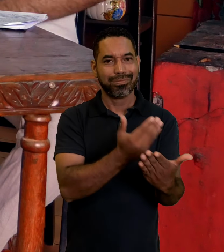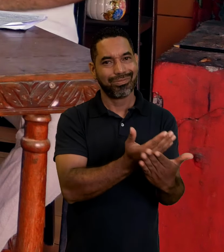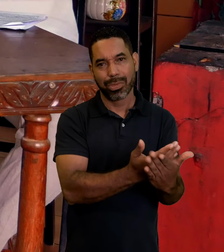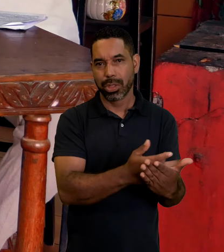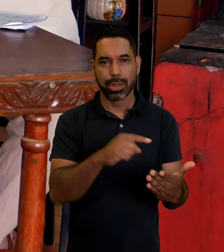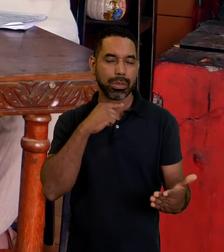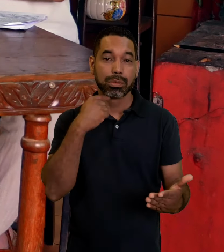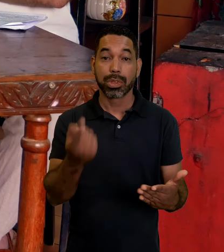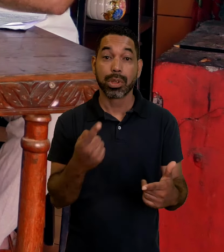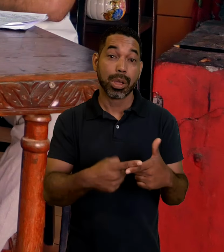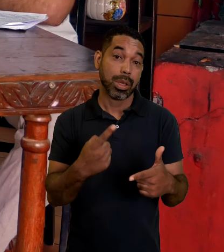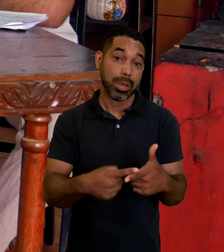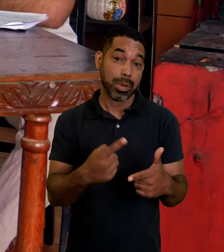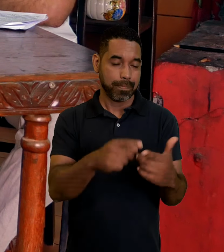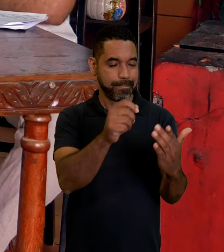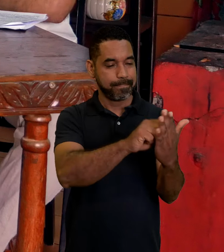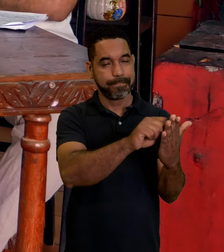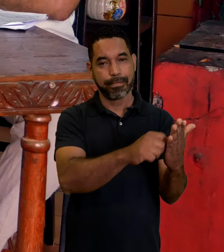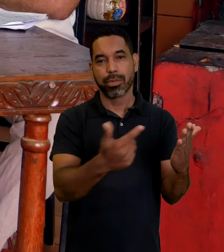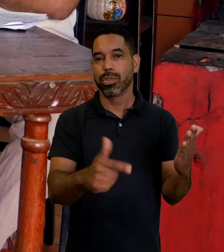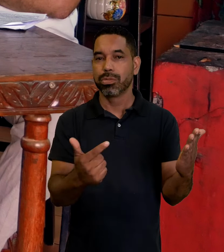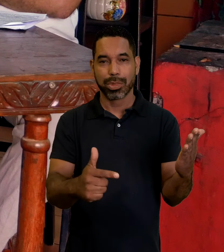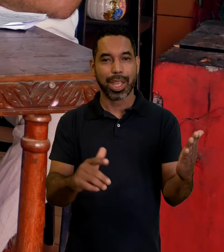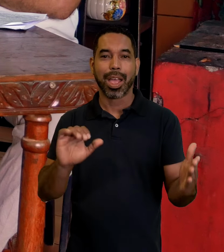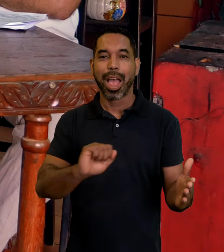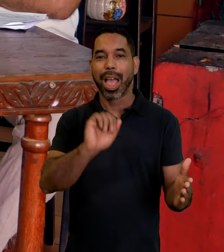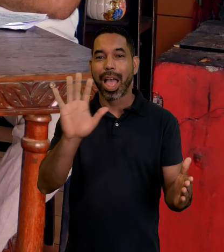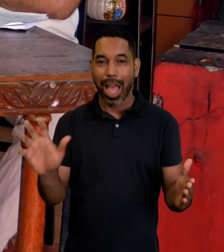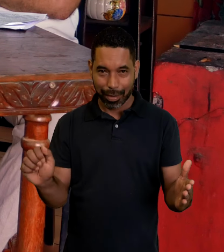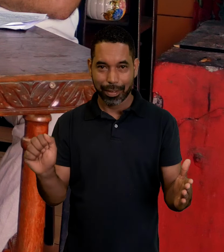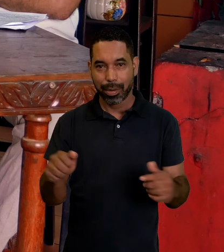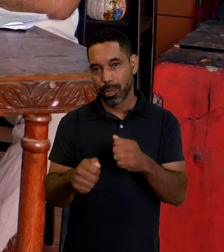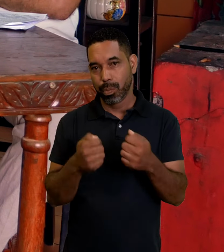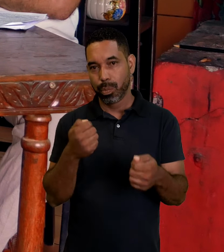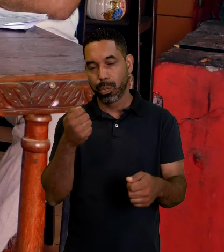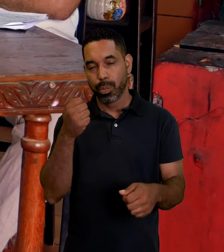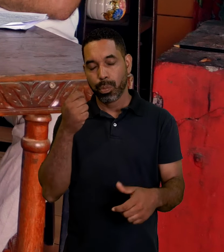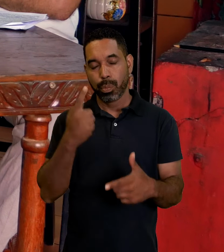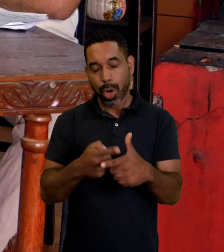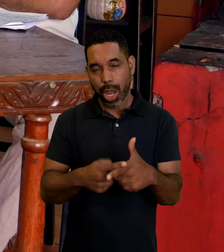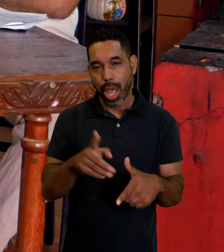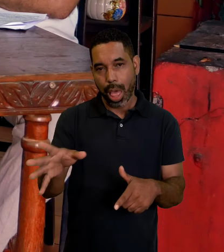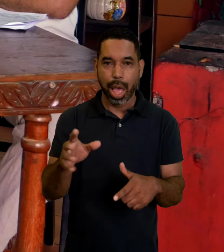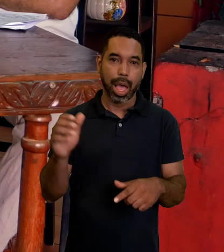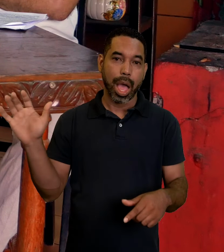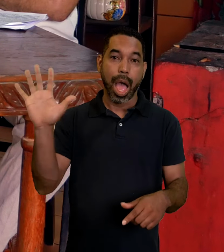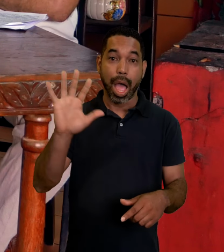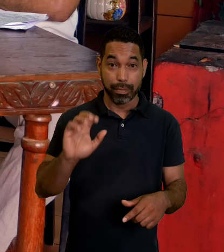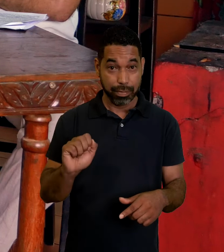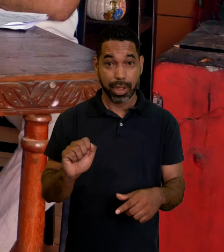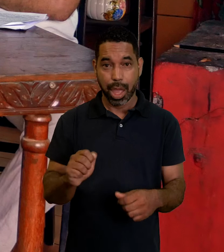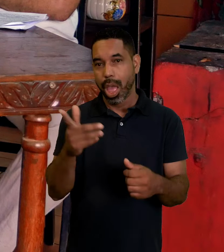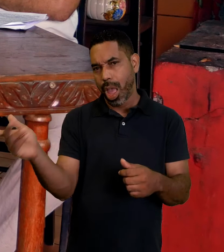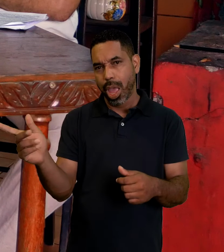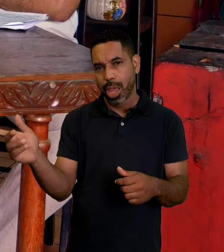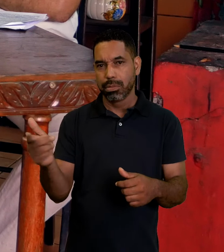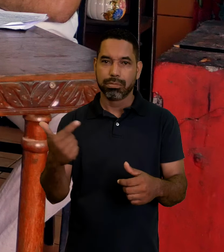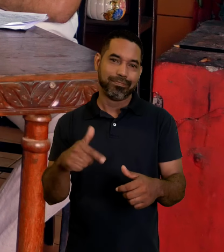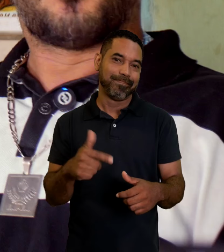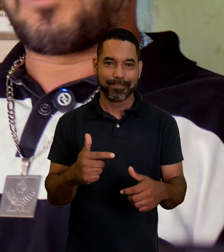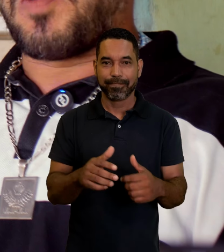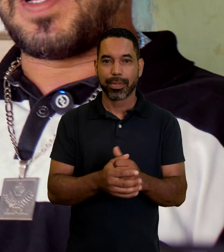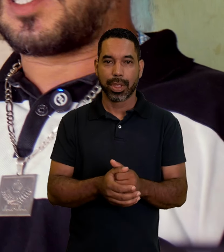o instrumento com pele dos dois lados, esse que a gente chama de bumbo, né? Que no forró é conhecido como zabumba, apesar das dimensões serem